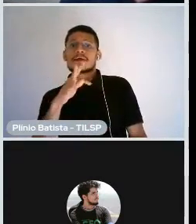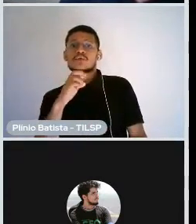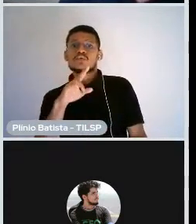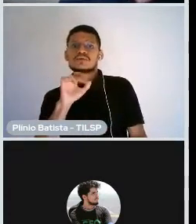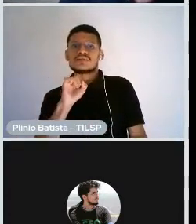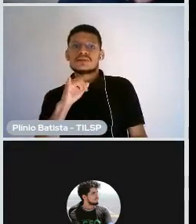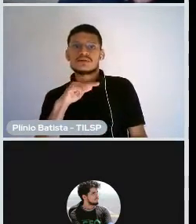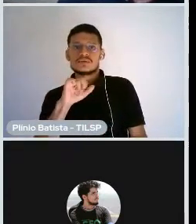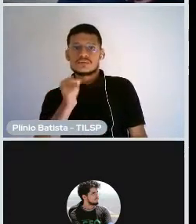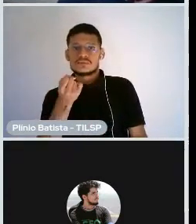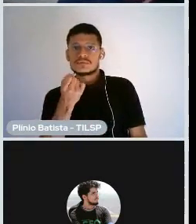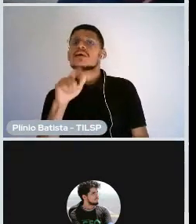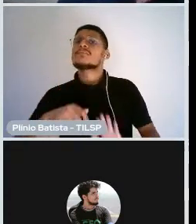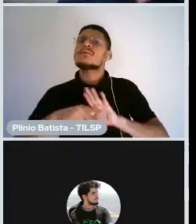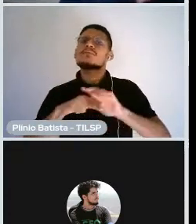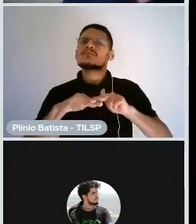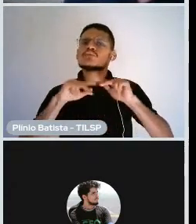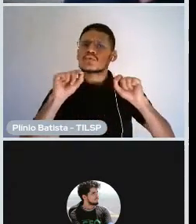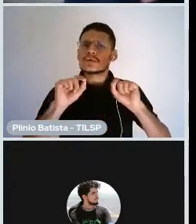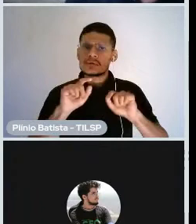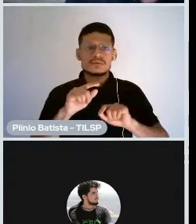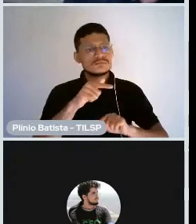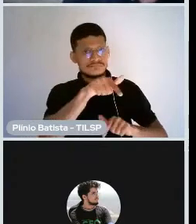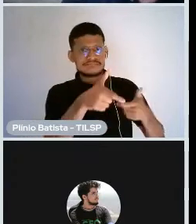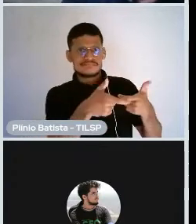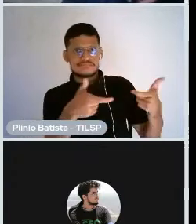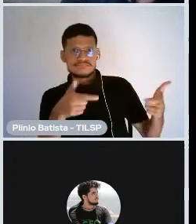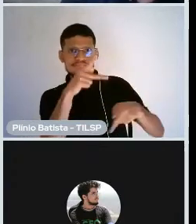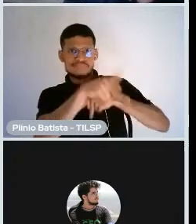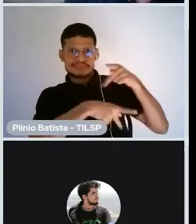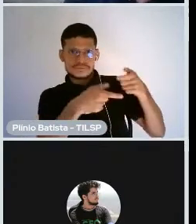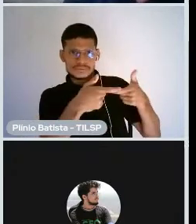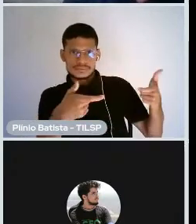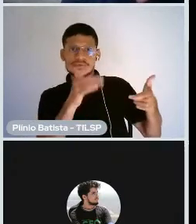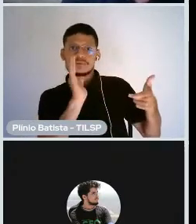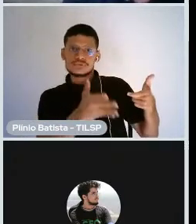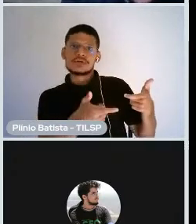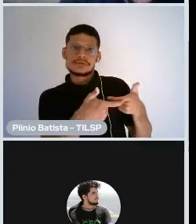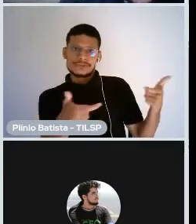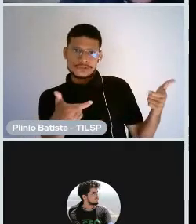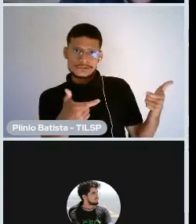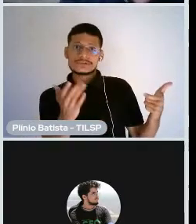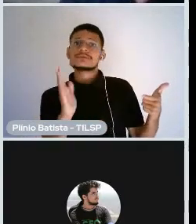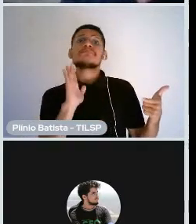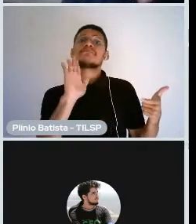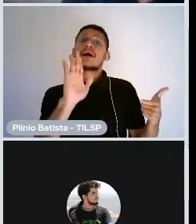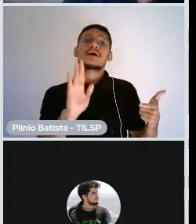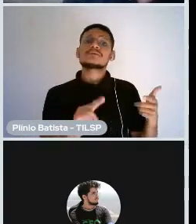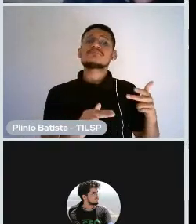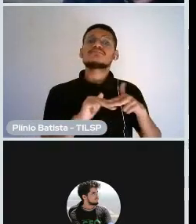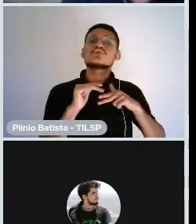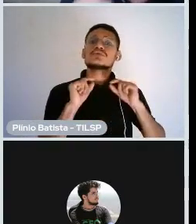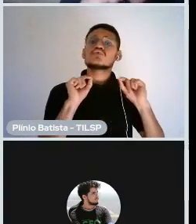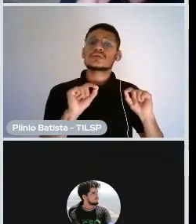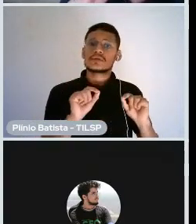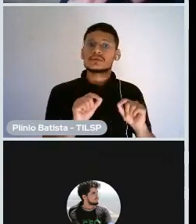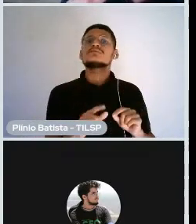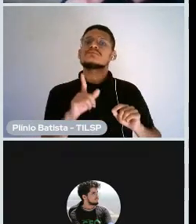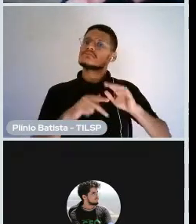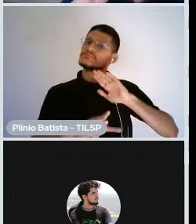população de países subdesenvolvidos. Tá? Focado diretamente em países subdesenvolvidos. E qual é a consequência disso? Novamente, a